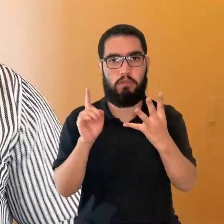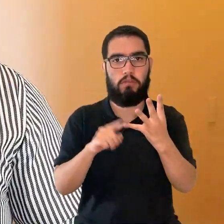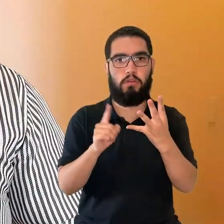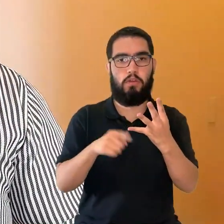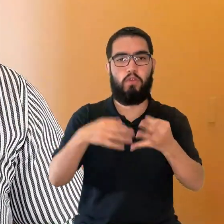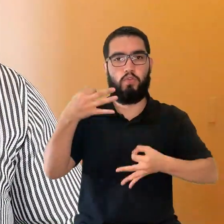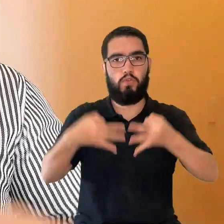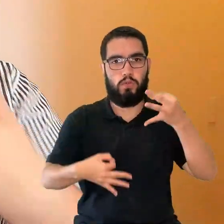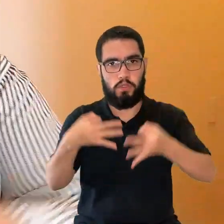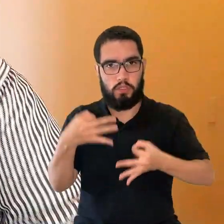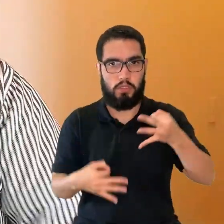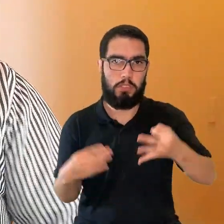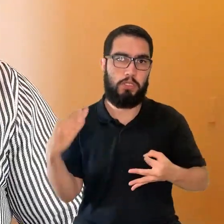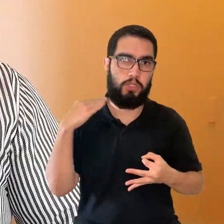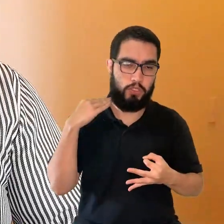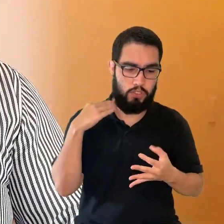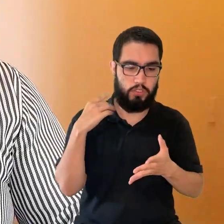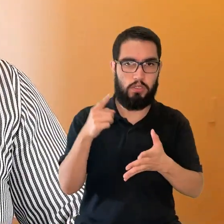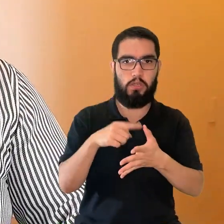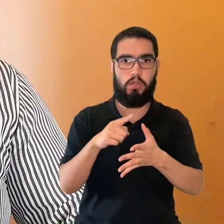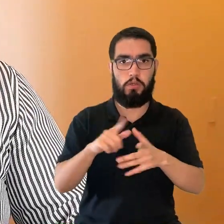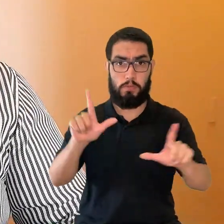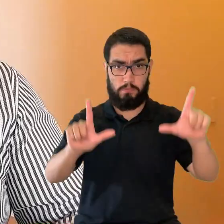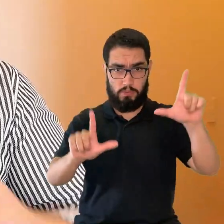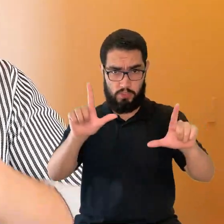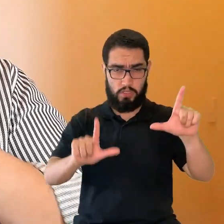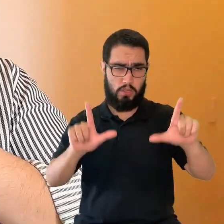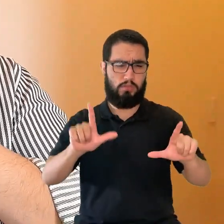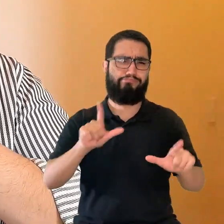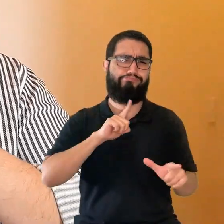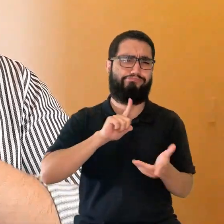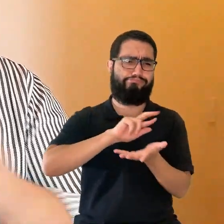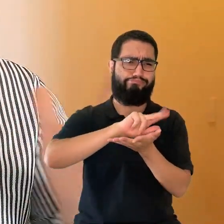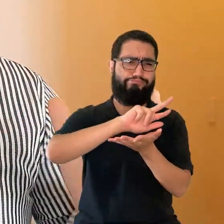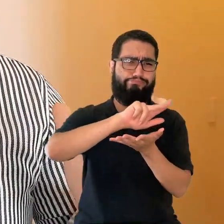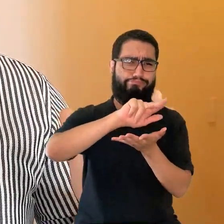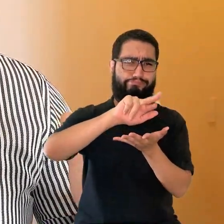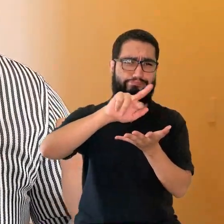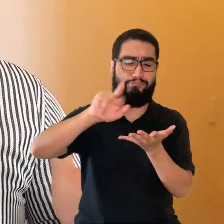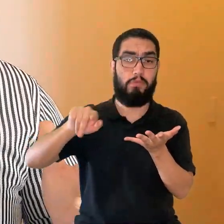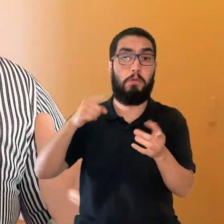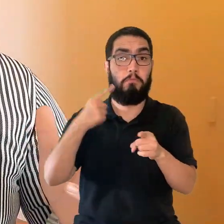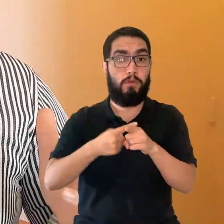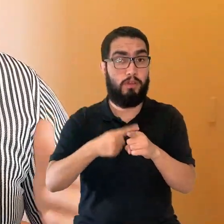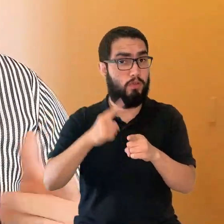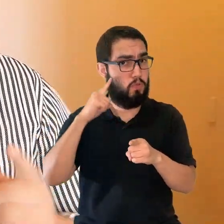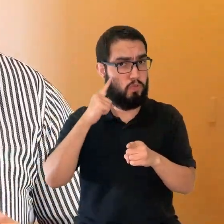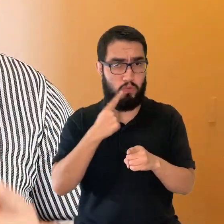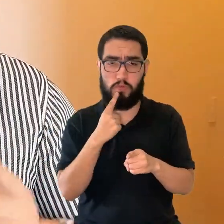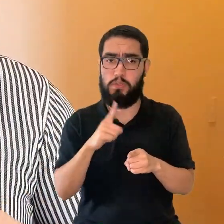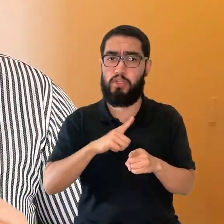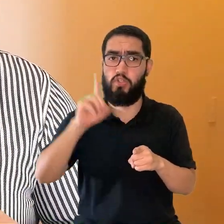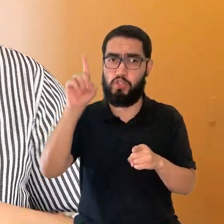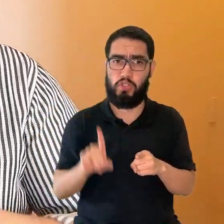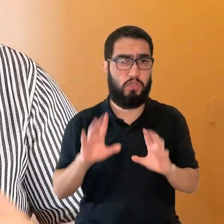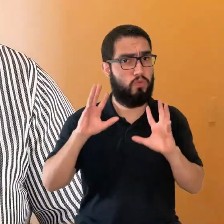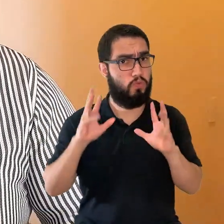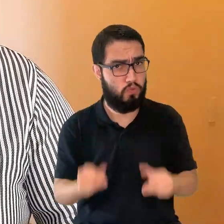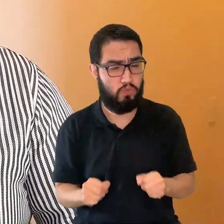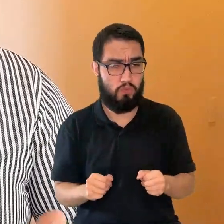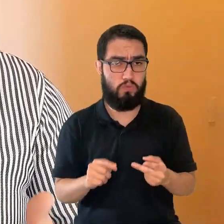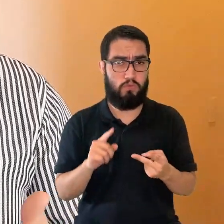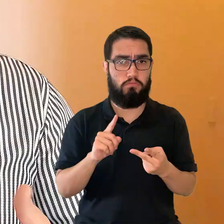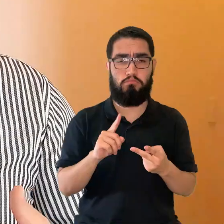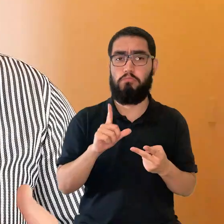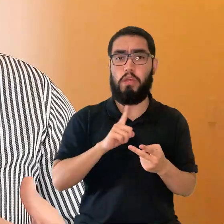esfera jurídica, midiática. O intérprete de Libras ele tem um grande campo de atuação, até porque o surdo ele tem direito a